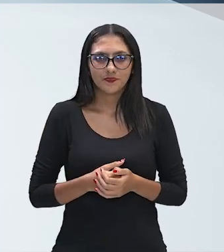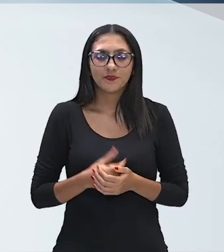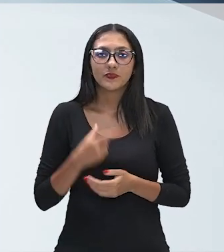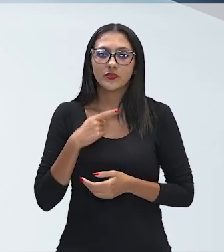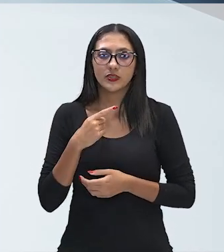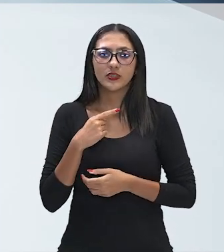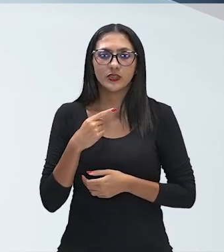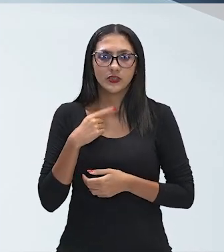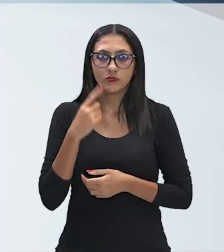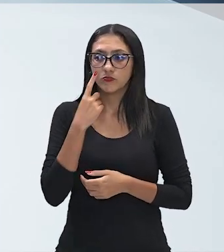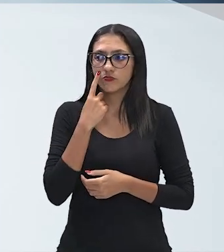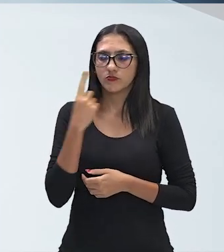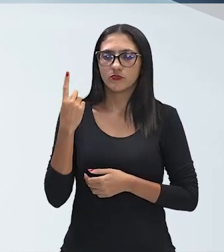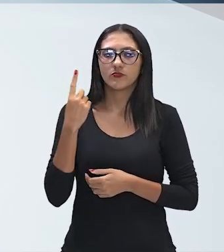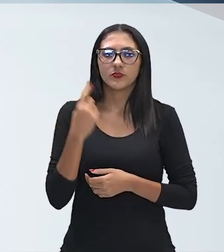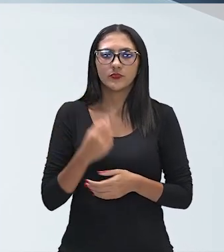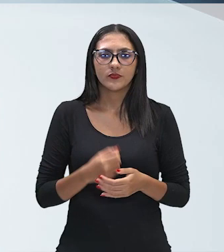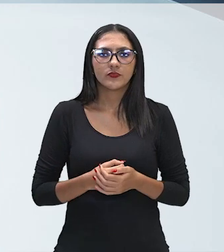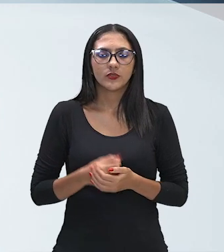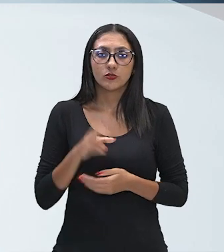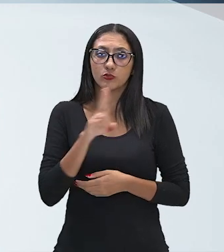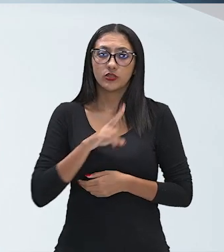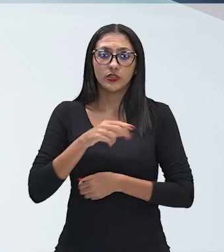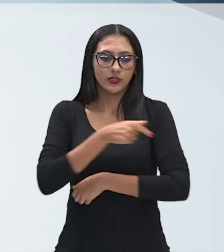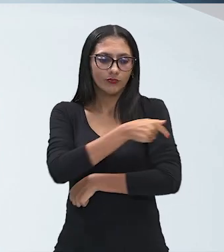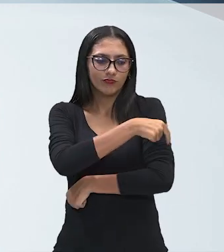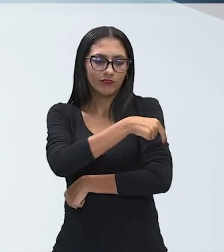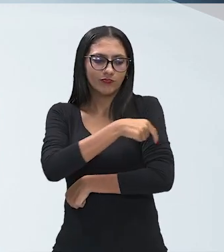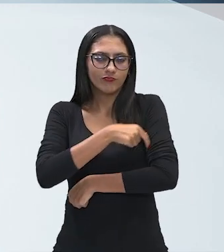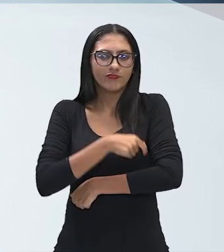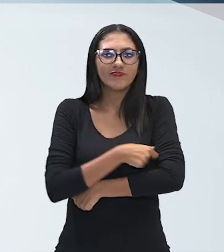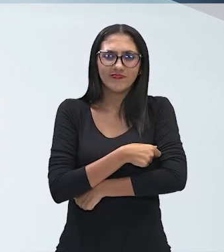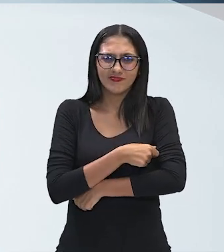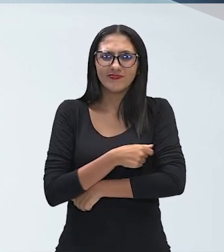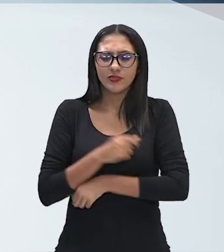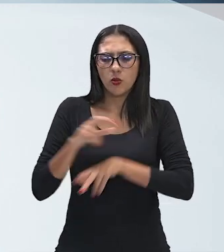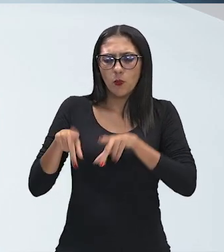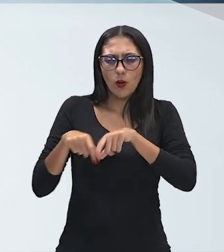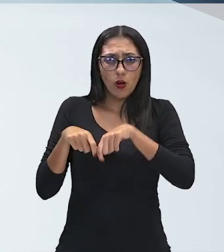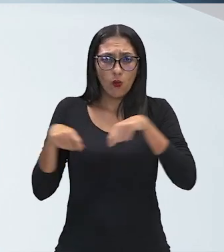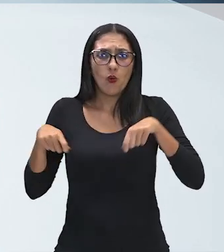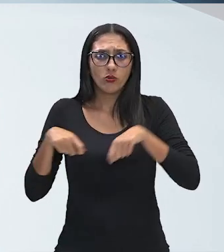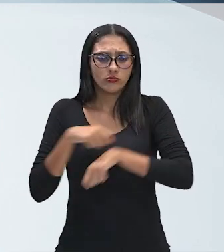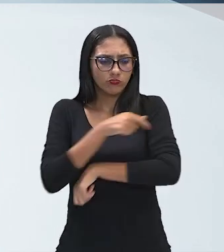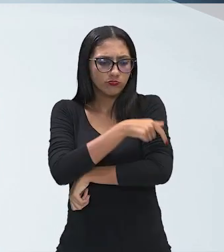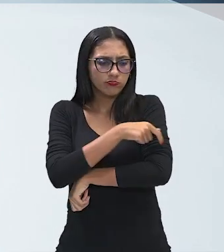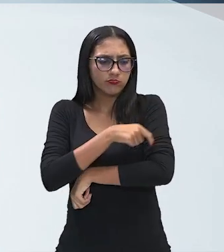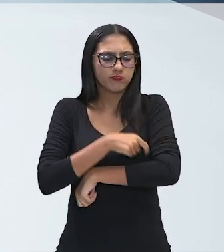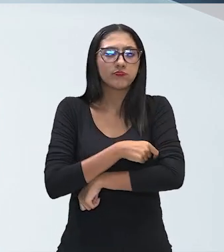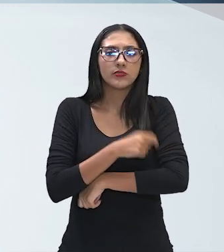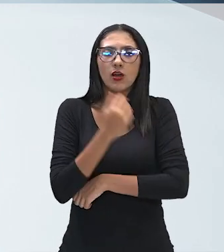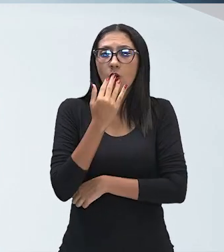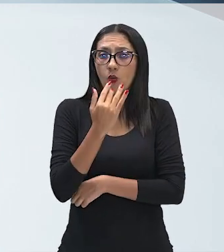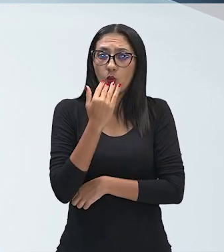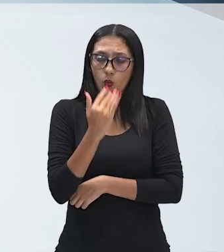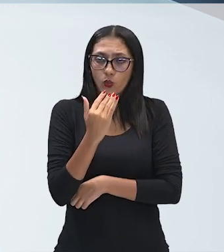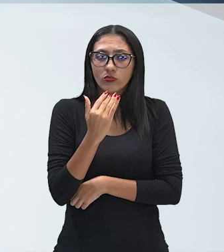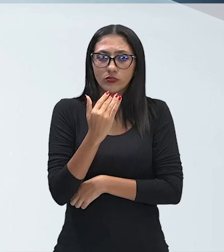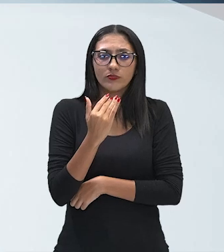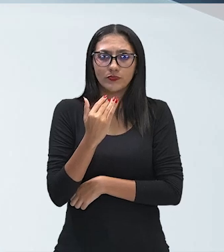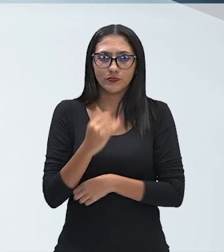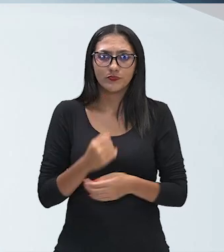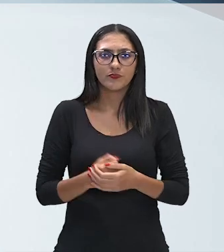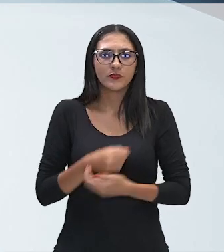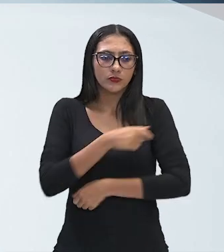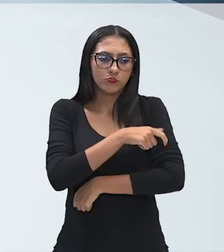por esse implemento que é utilizado aqui no braço, né, uma corda que recebe essas cores de acordo com o nível desse atleta,